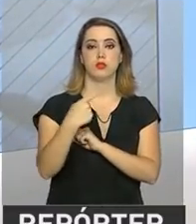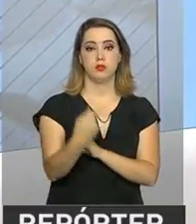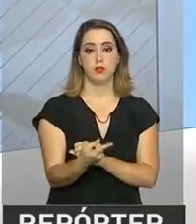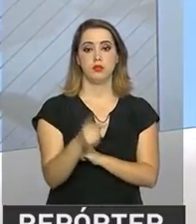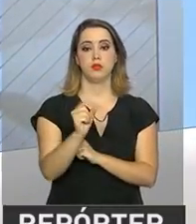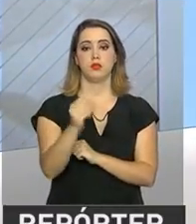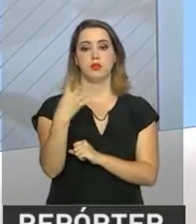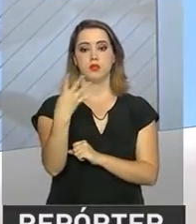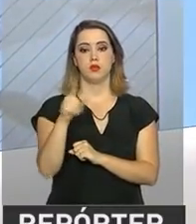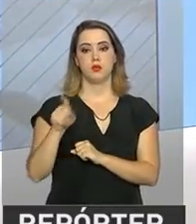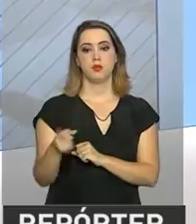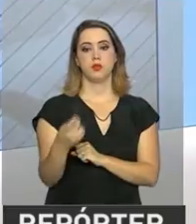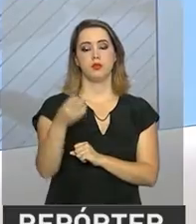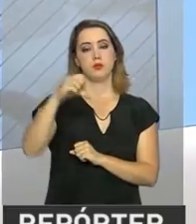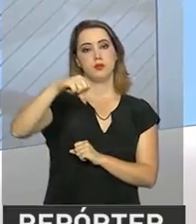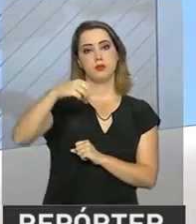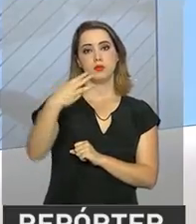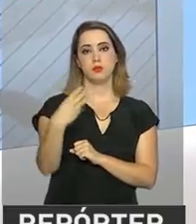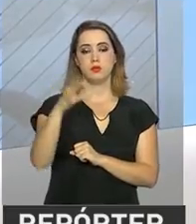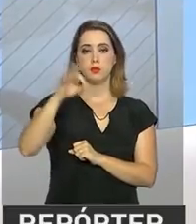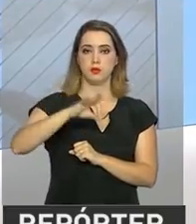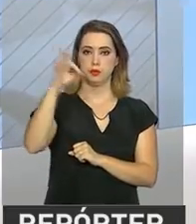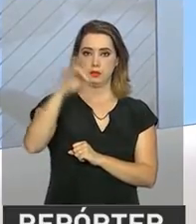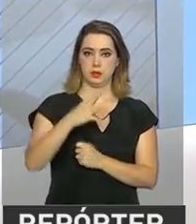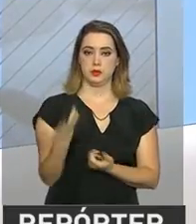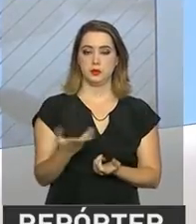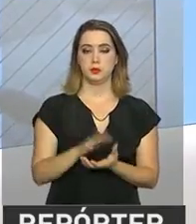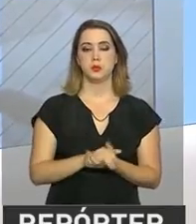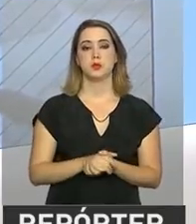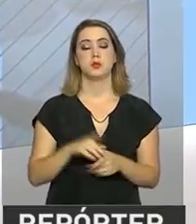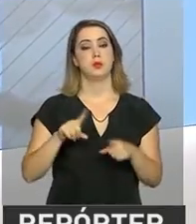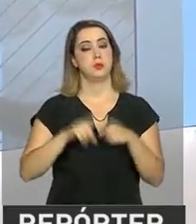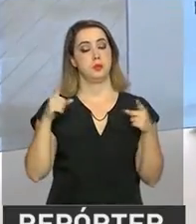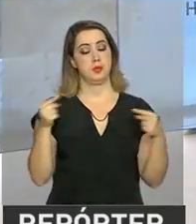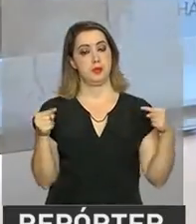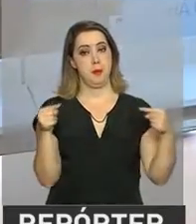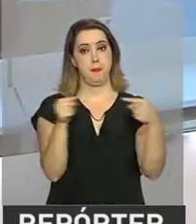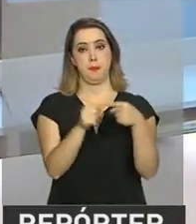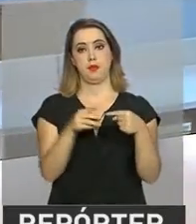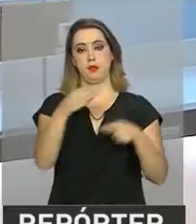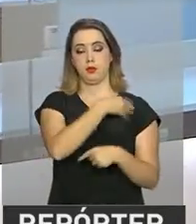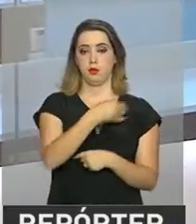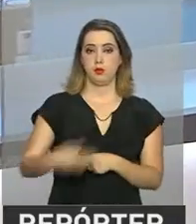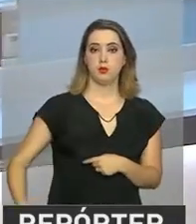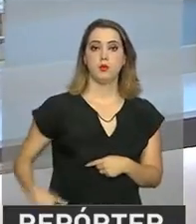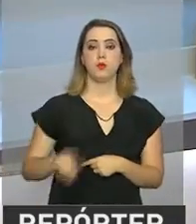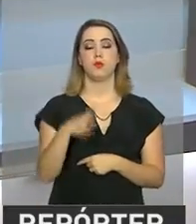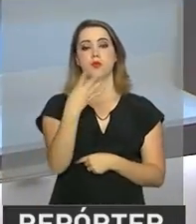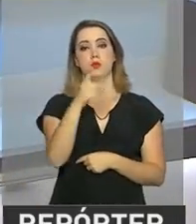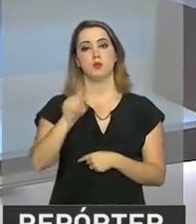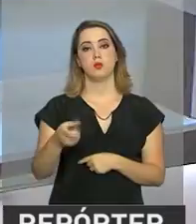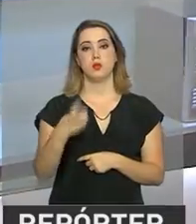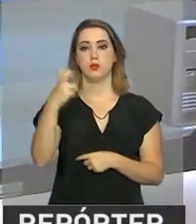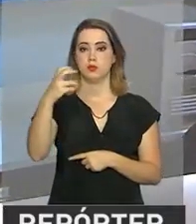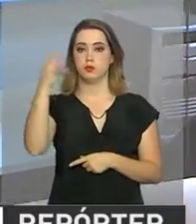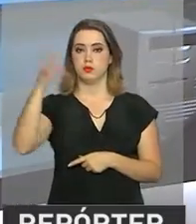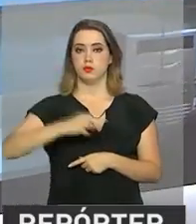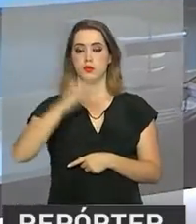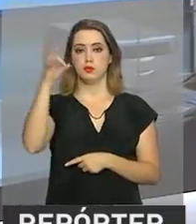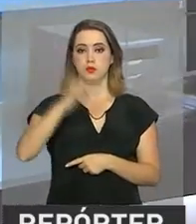4,93 por cento um pouco acima da meta do governo que é de 4 e meio por cento mas dentro da